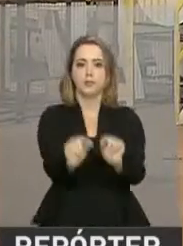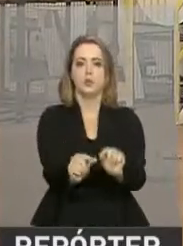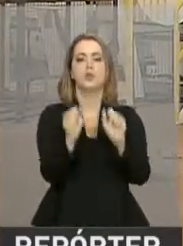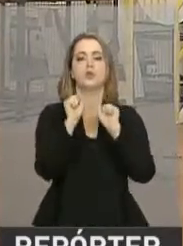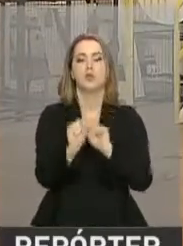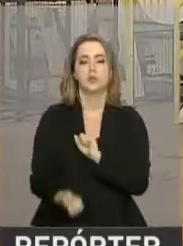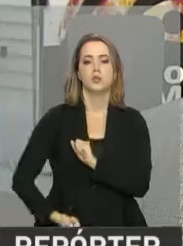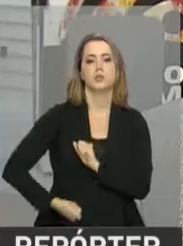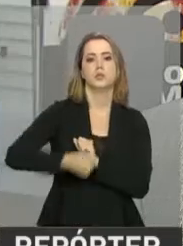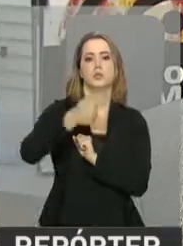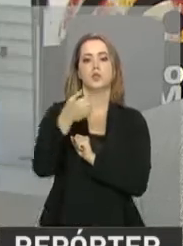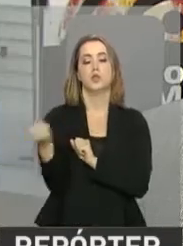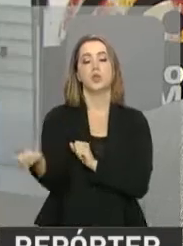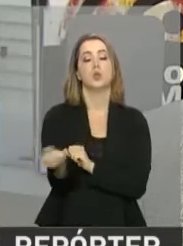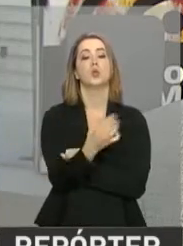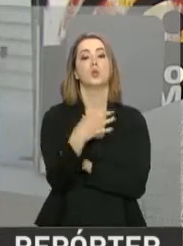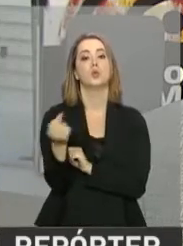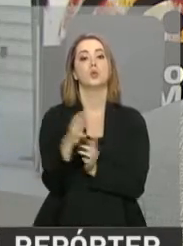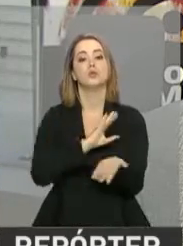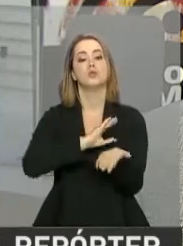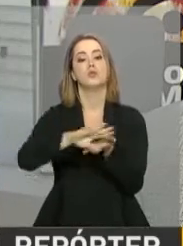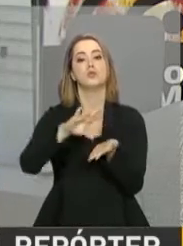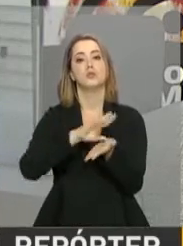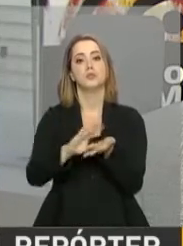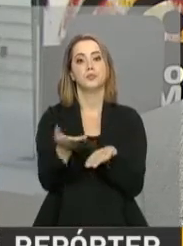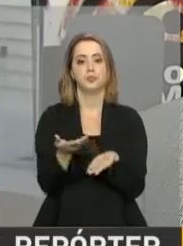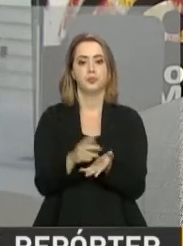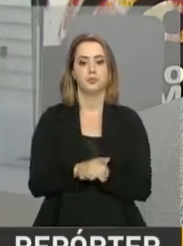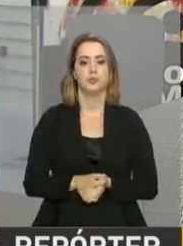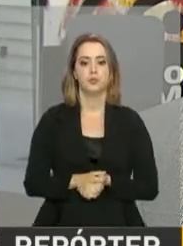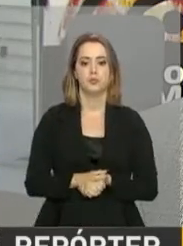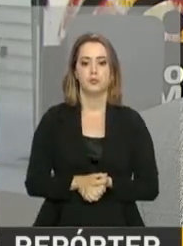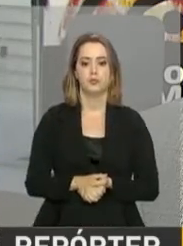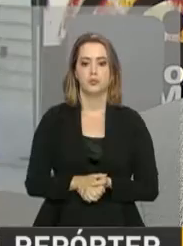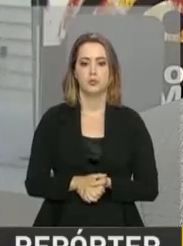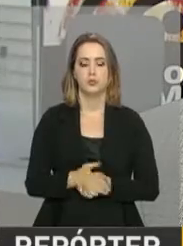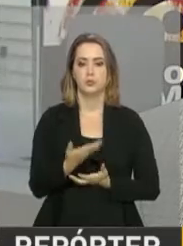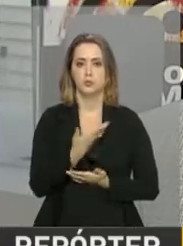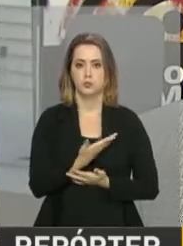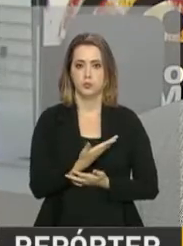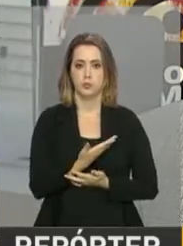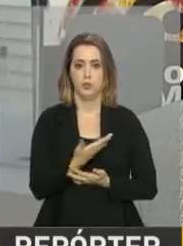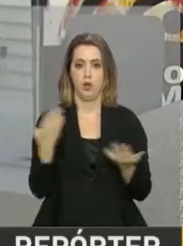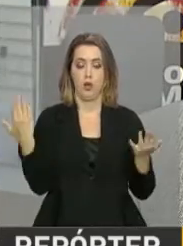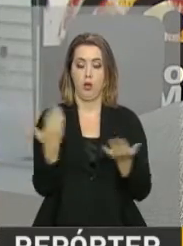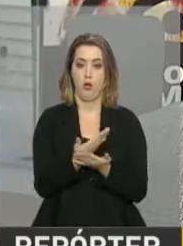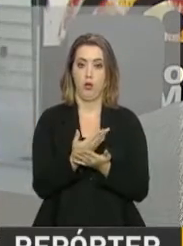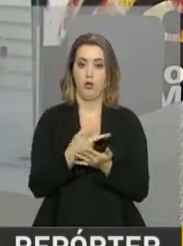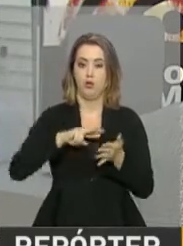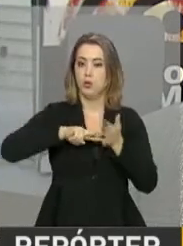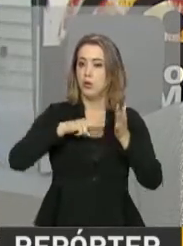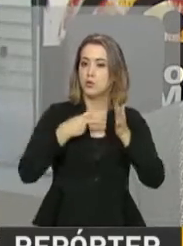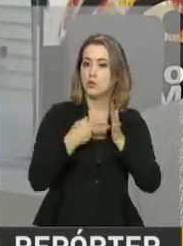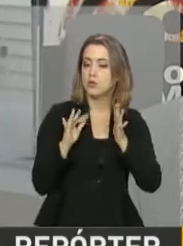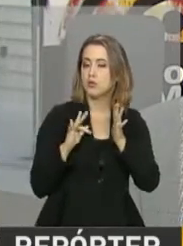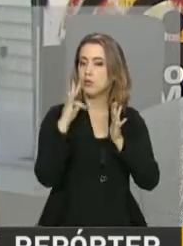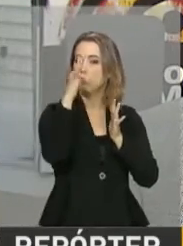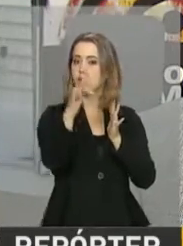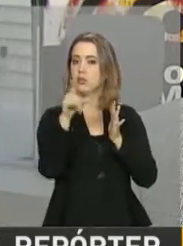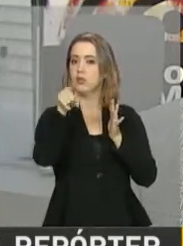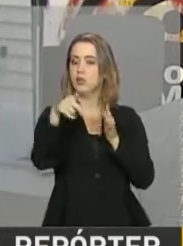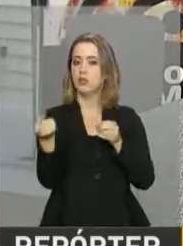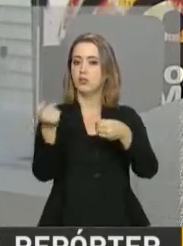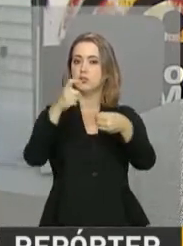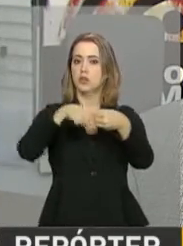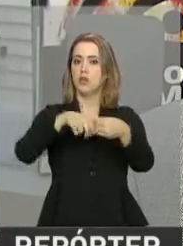investimentos com certeza um efeito que vai aparecer um pouco mais à frente obviamente é a